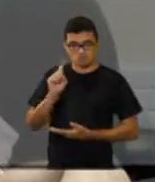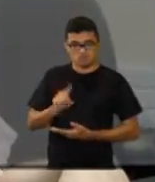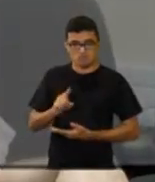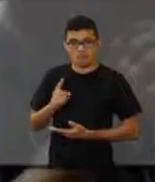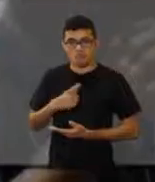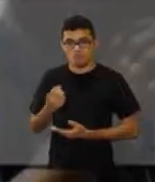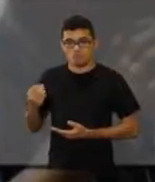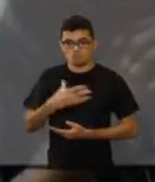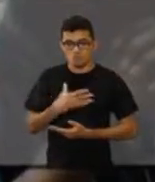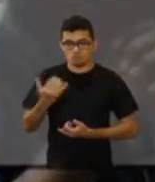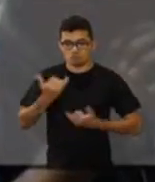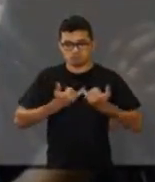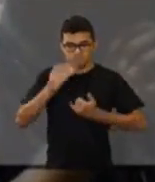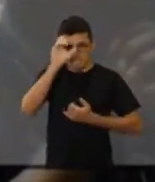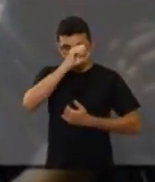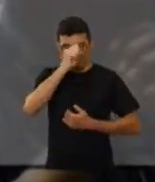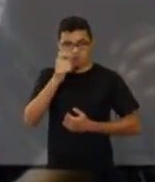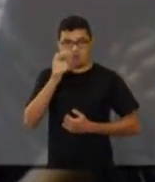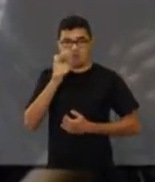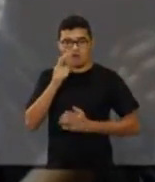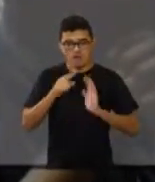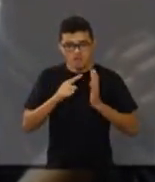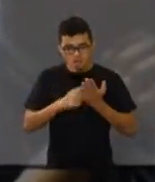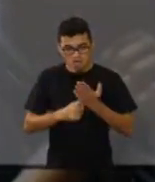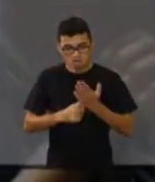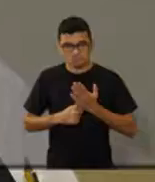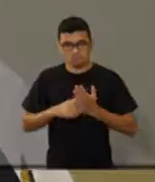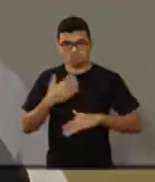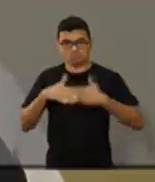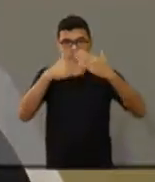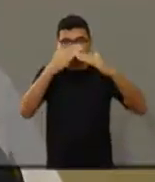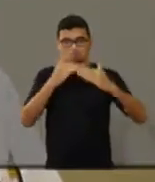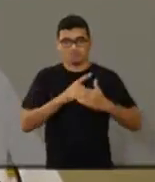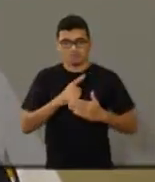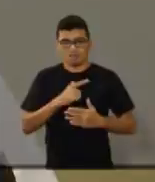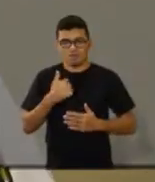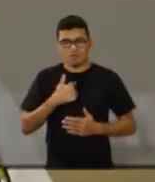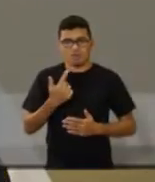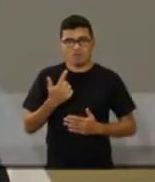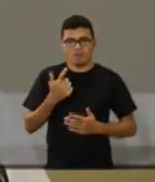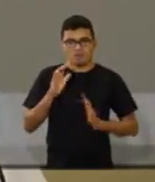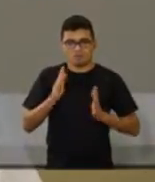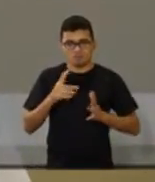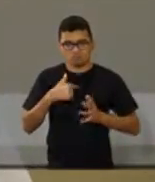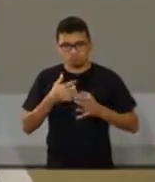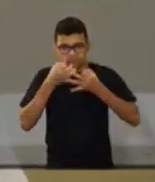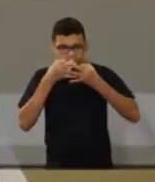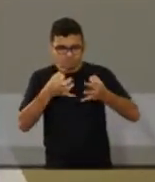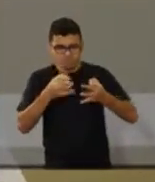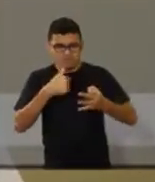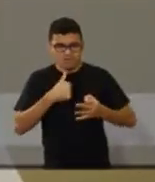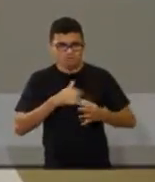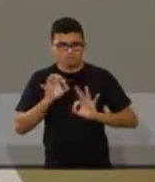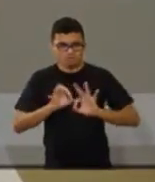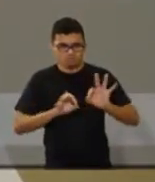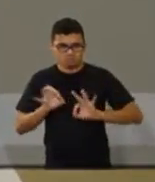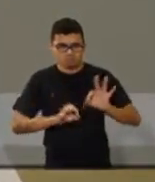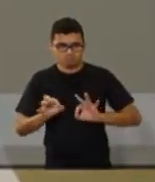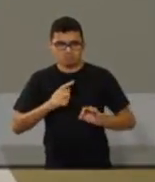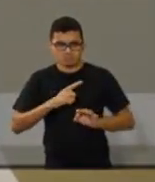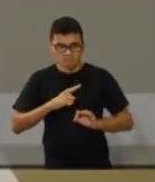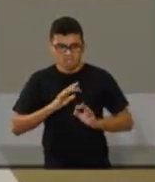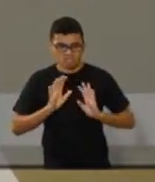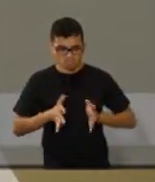informações contribuirão para a sua vida pessoal e profissional. O que mais me chamou a atenção... Eu que sou uma pessoa bastante organizada e